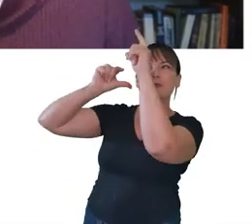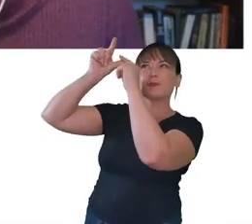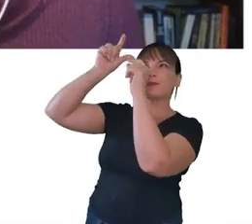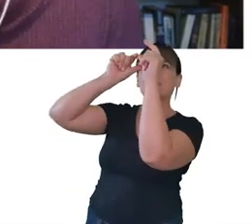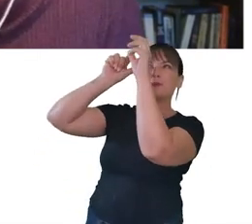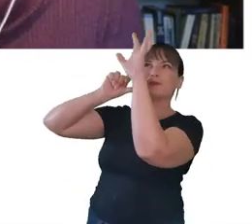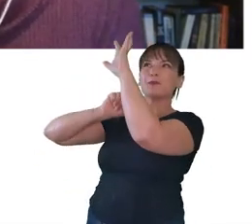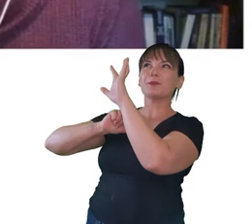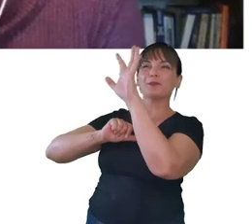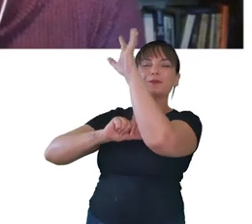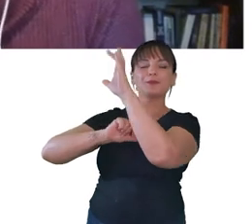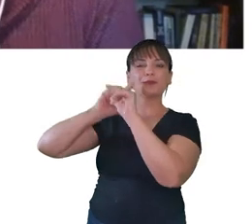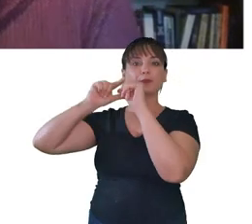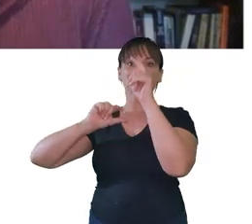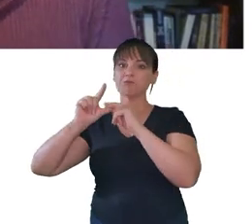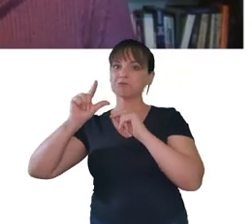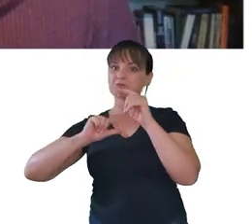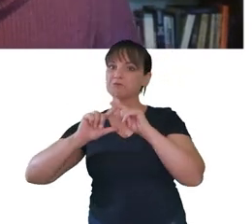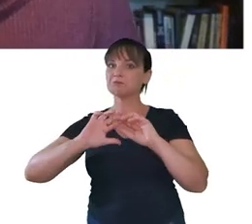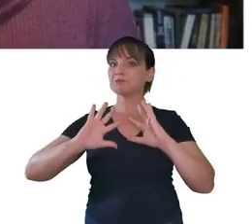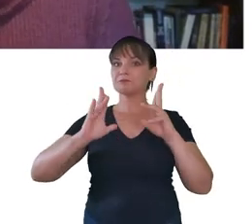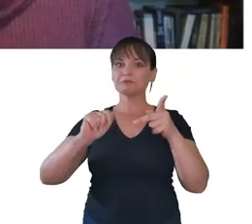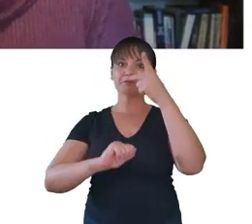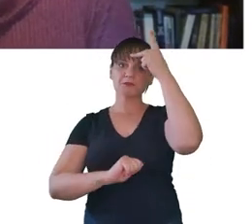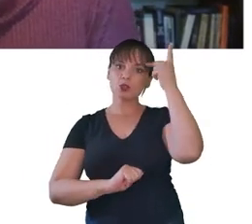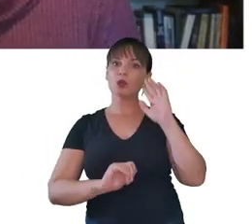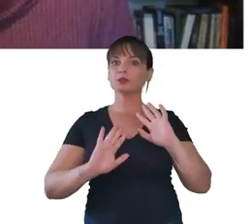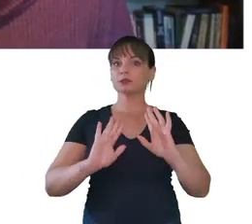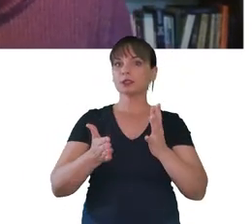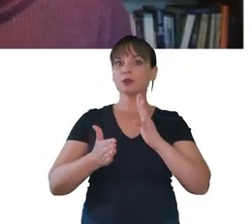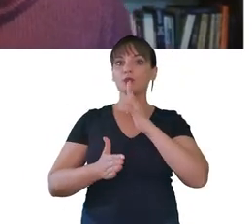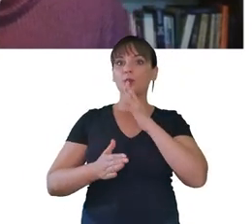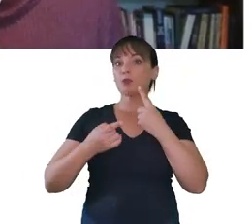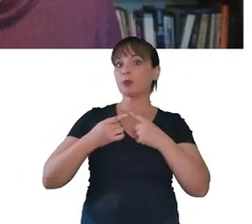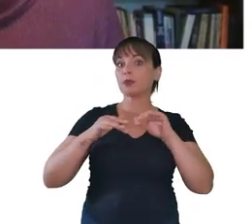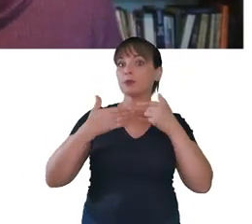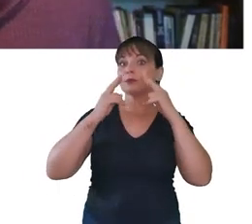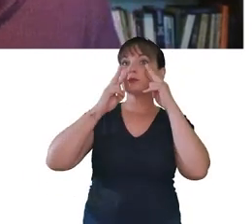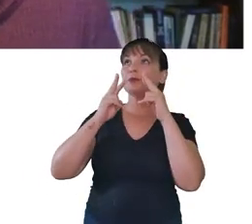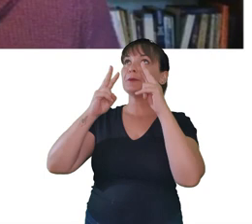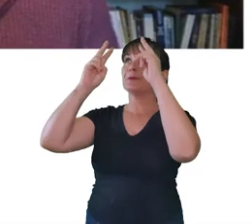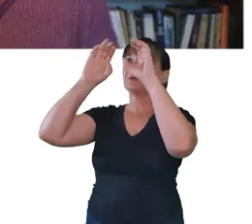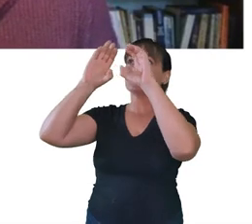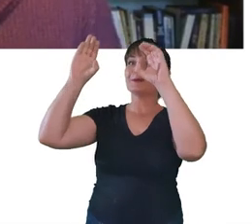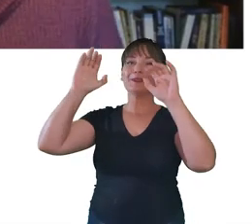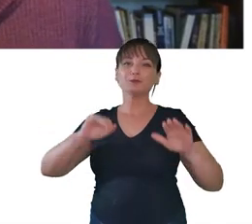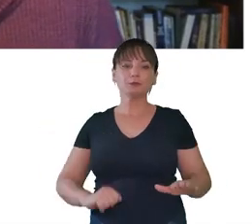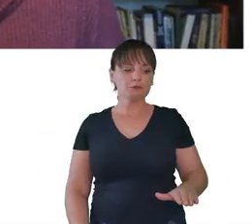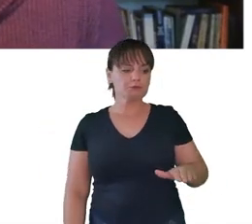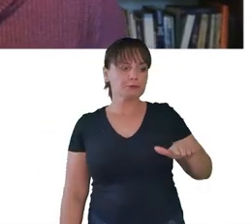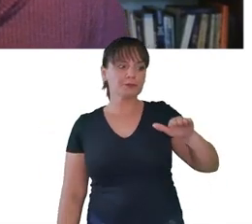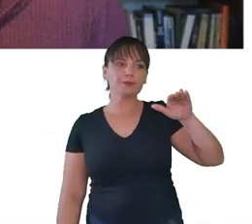Bom, as constelações, todo mundo já deve ser um pouco familiarizado, né? Que quando a gente olha para o céu, desde pequenininho a gente aprende a